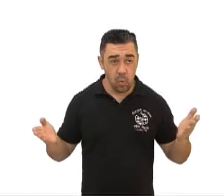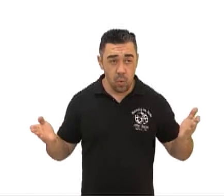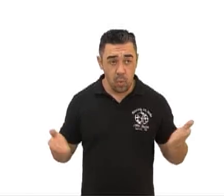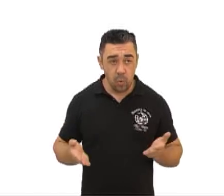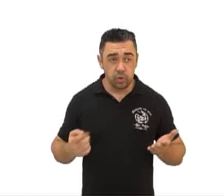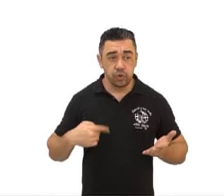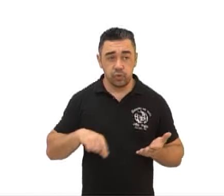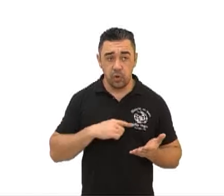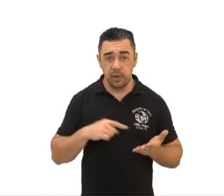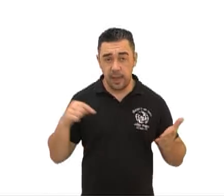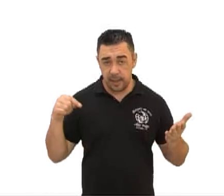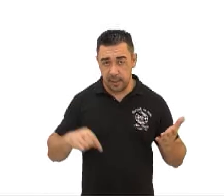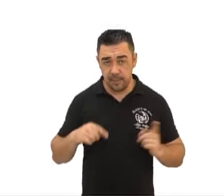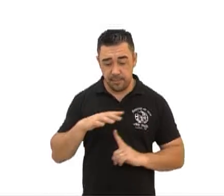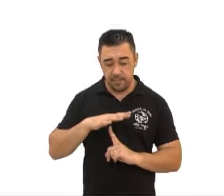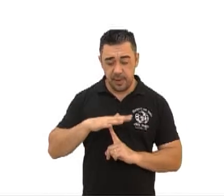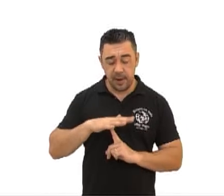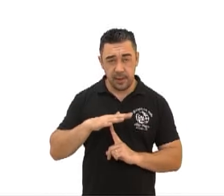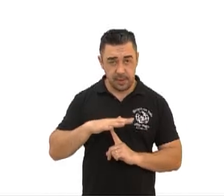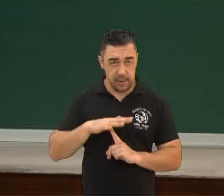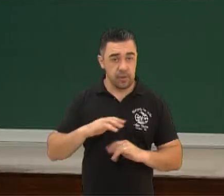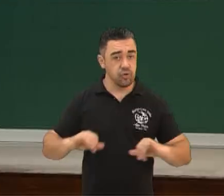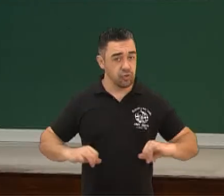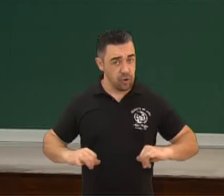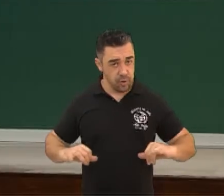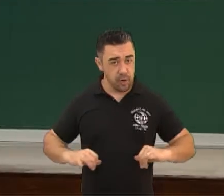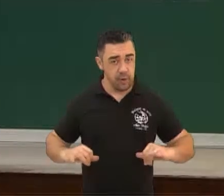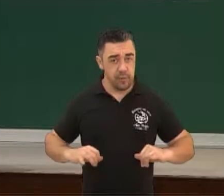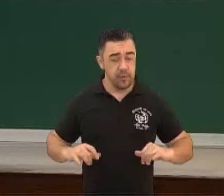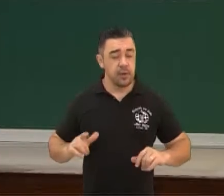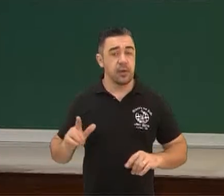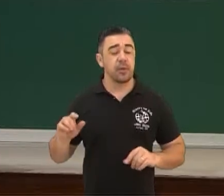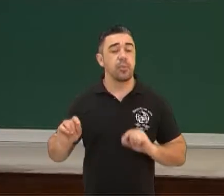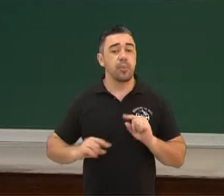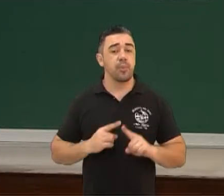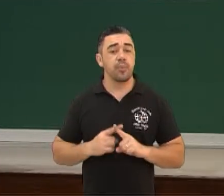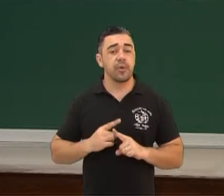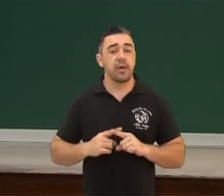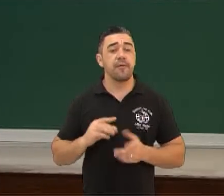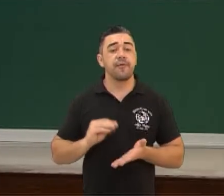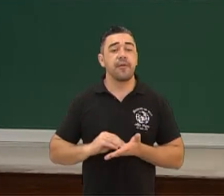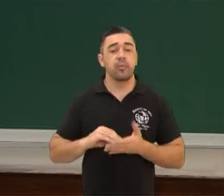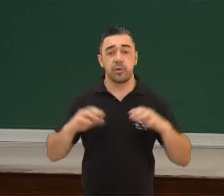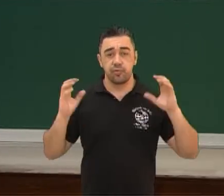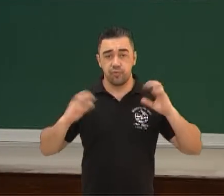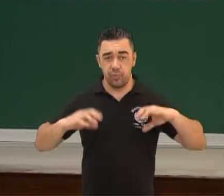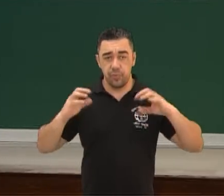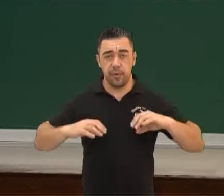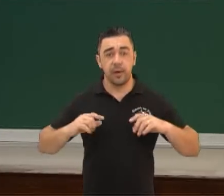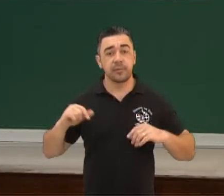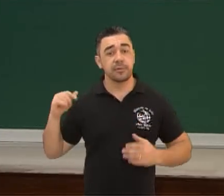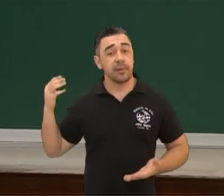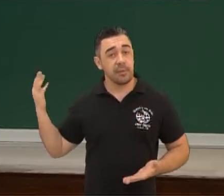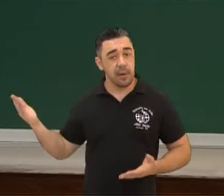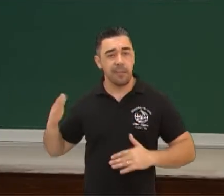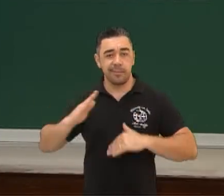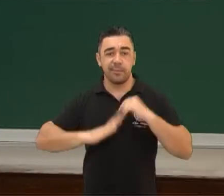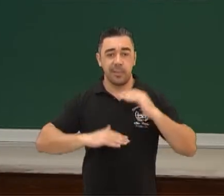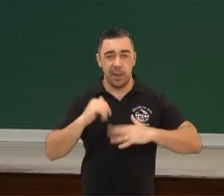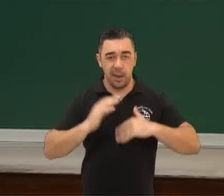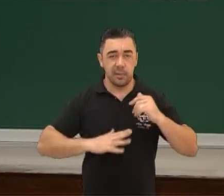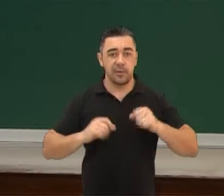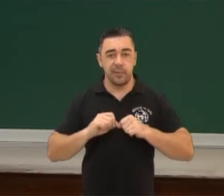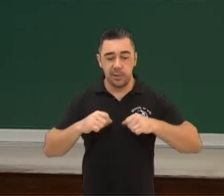estamos sofrendo, aqui no estado do Paraná, nós estamos num período de estiagem, né? Então, a prática de agricultura, ela é um pouco